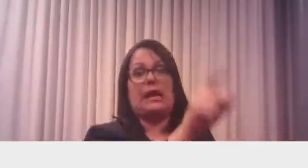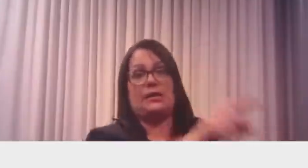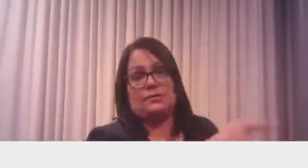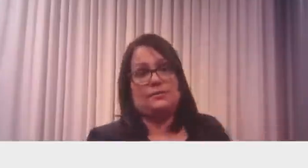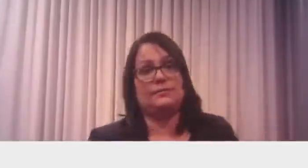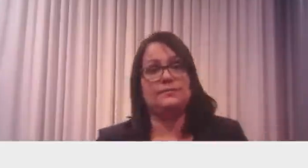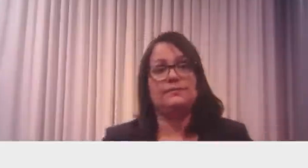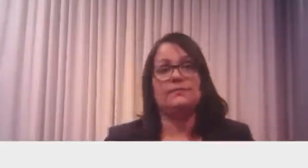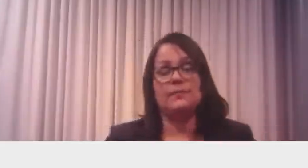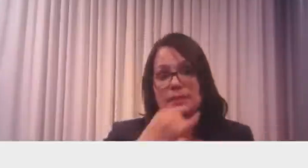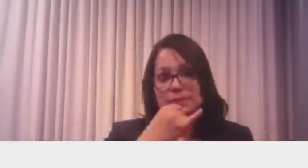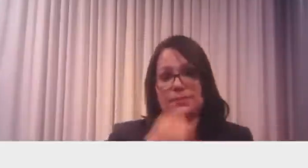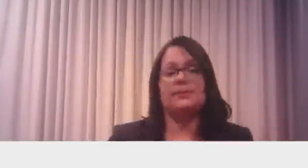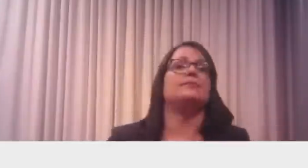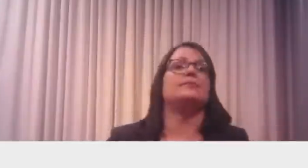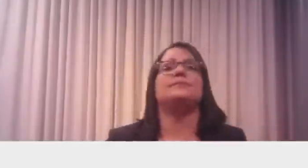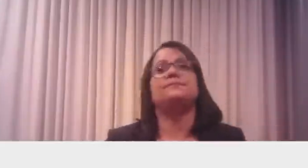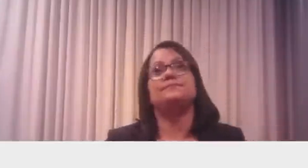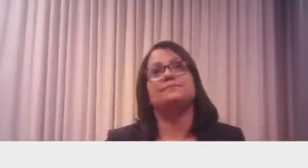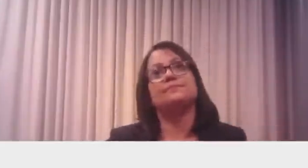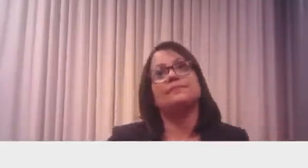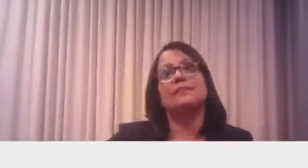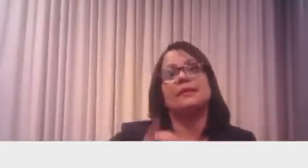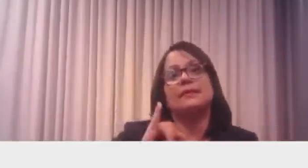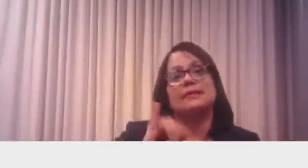Tem estado que é 35% aí, tem estado que é menos, um pouquinho.